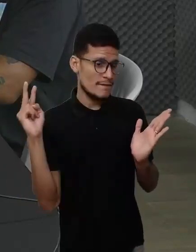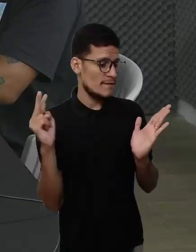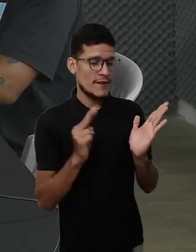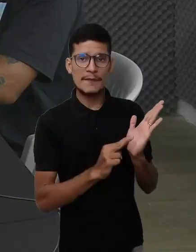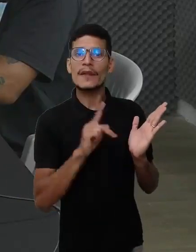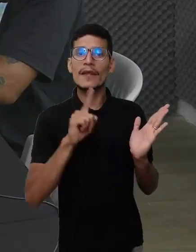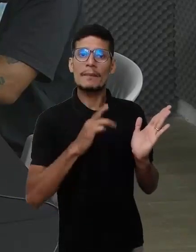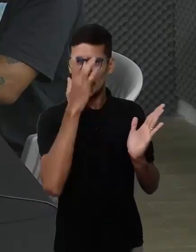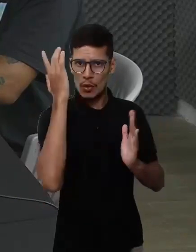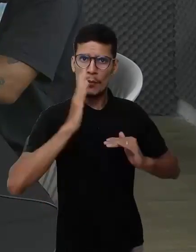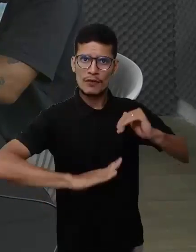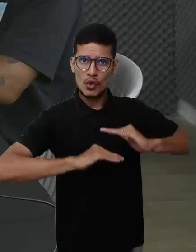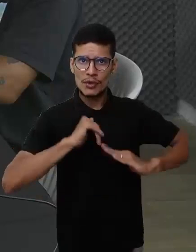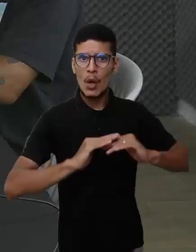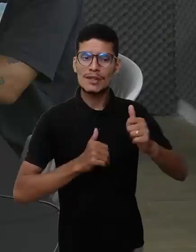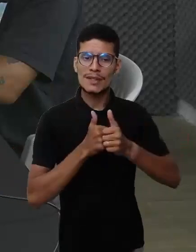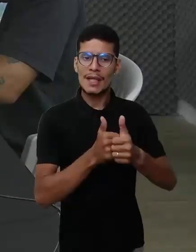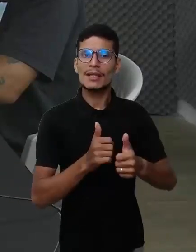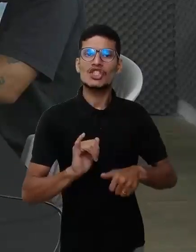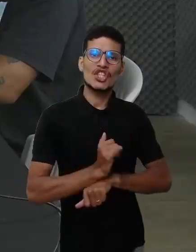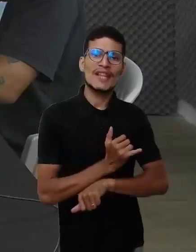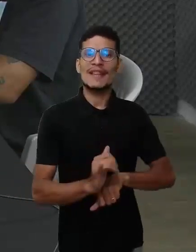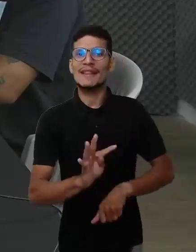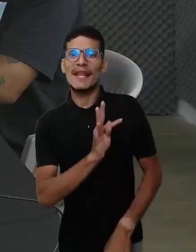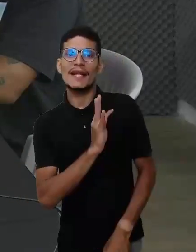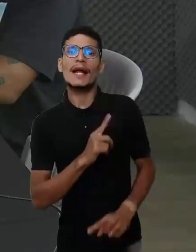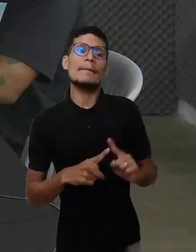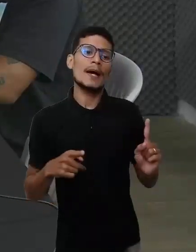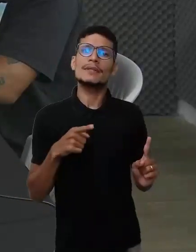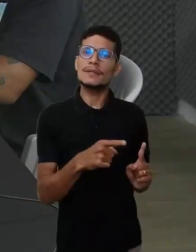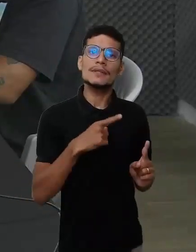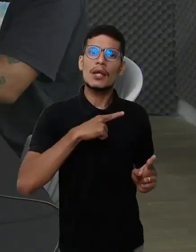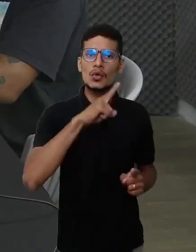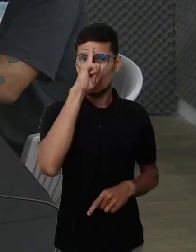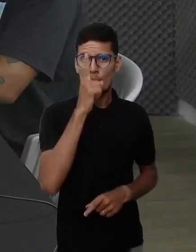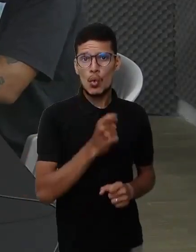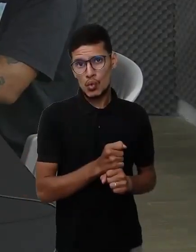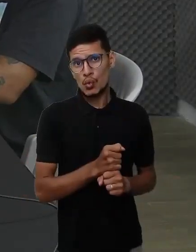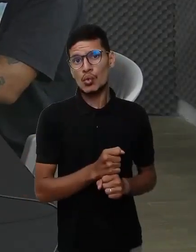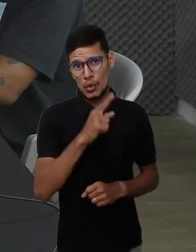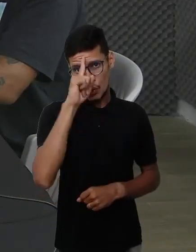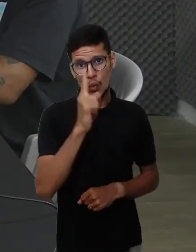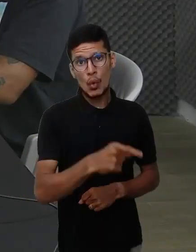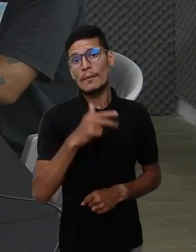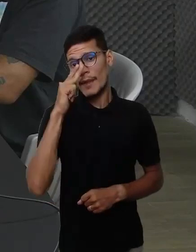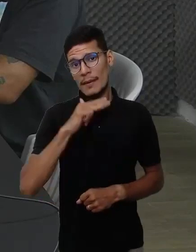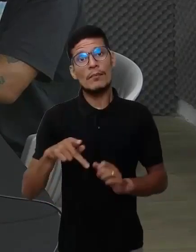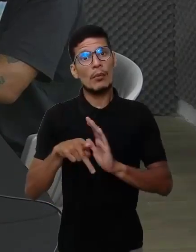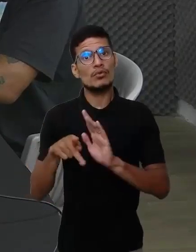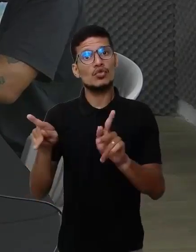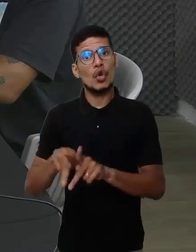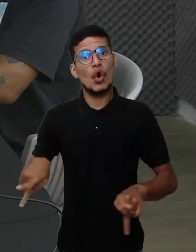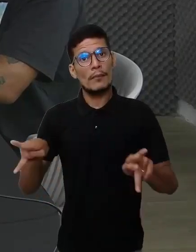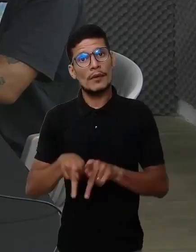por pessoas profissionais que seguem uma técnica, mas é um veículo que tem um dono, que é o mesmo dono do shopping, e